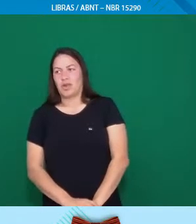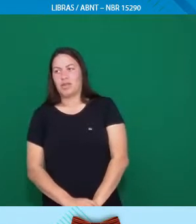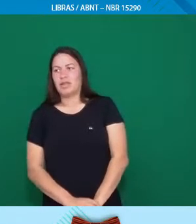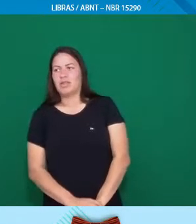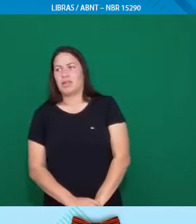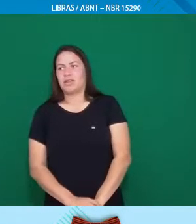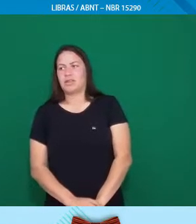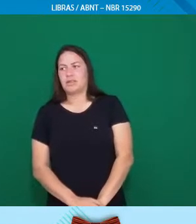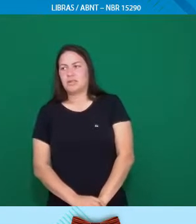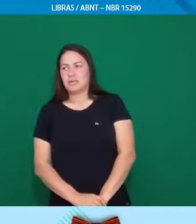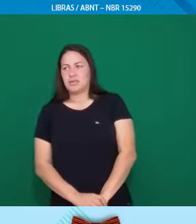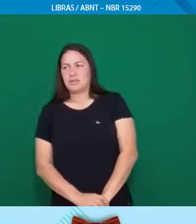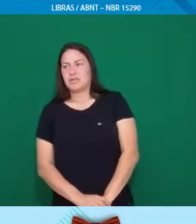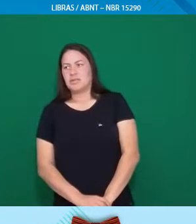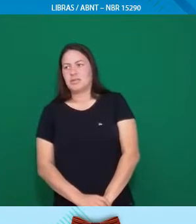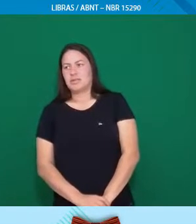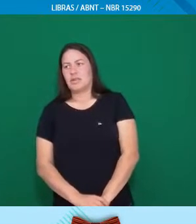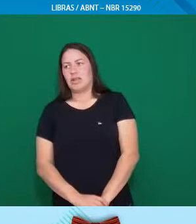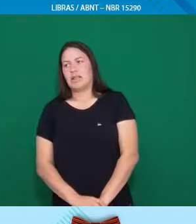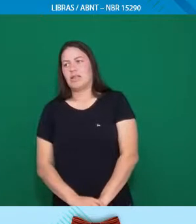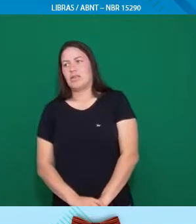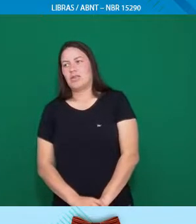E aí